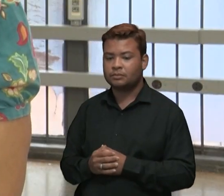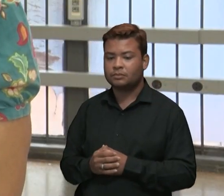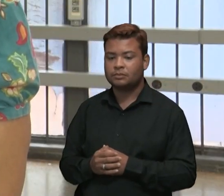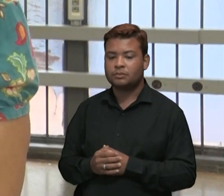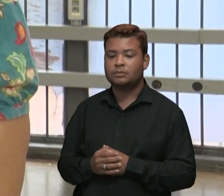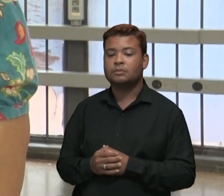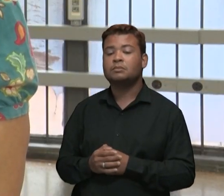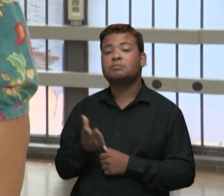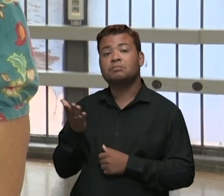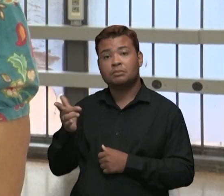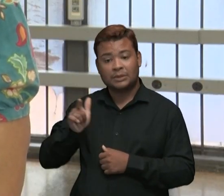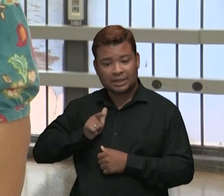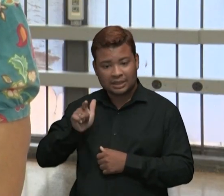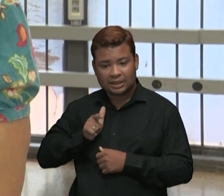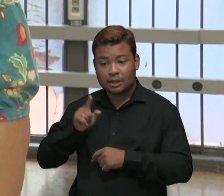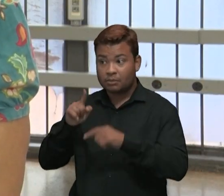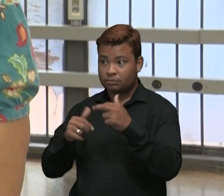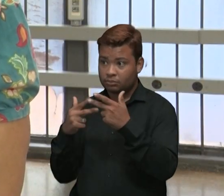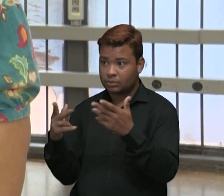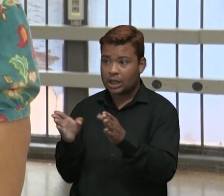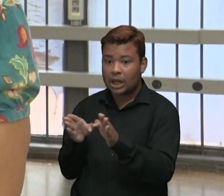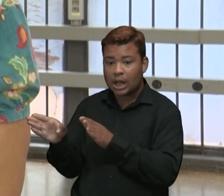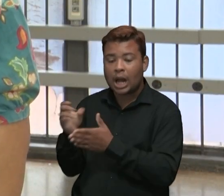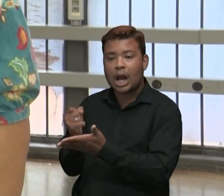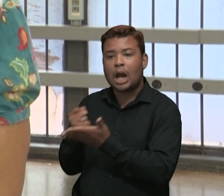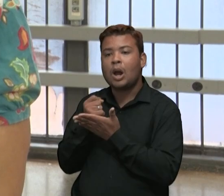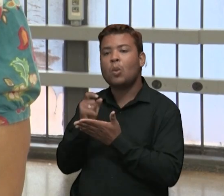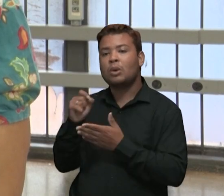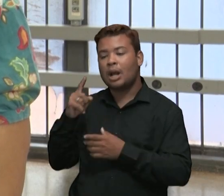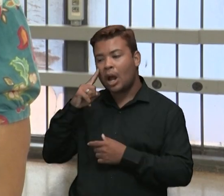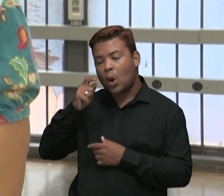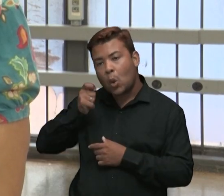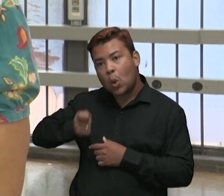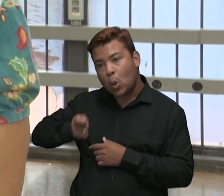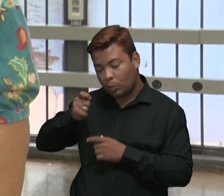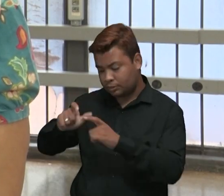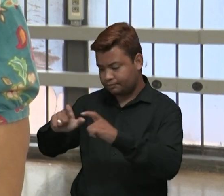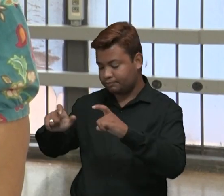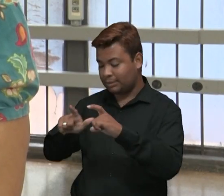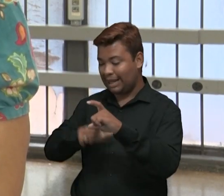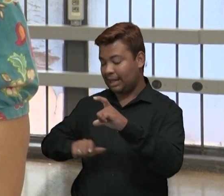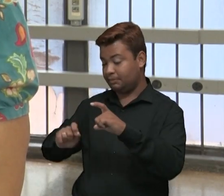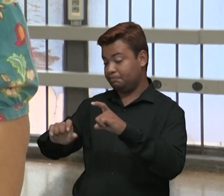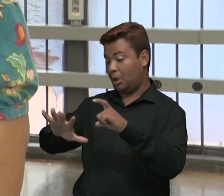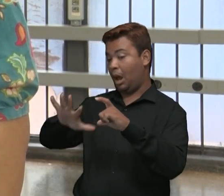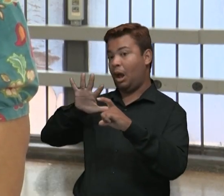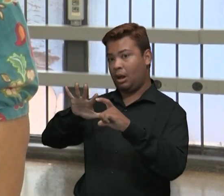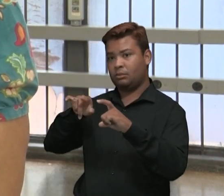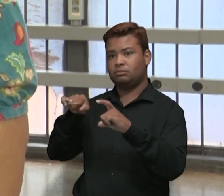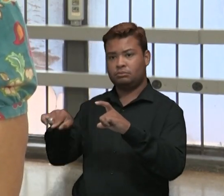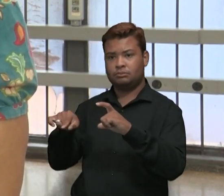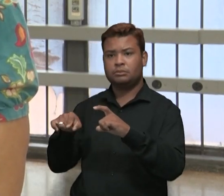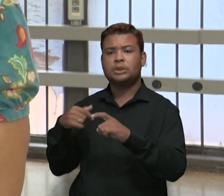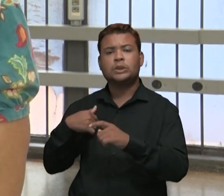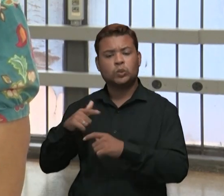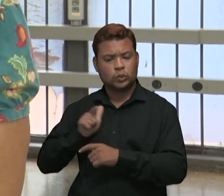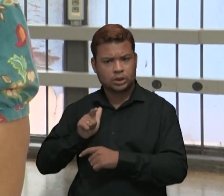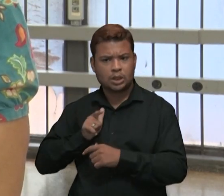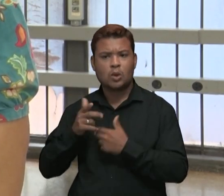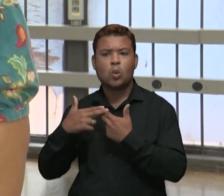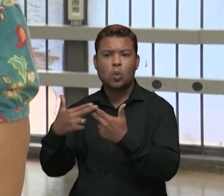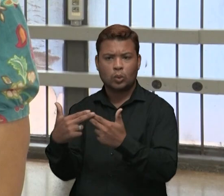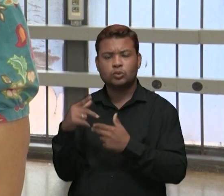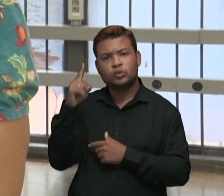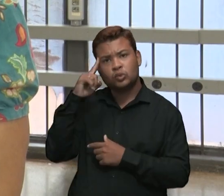um recurso assistivo que é a lupa, que já tenho ela para uso diário